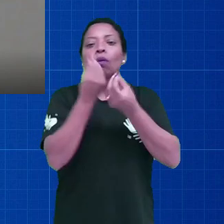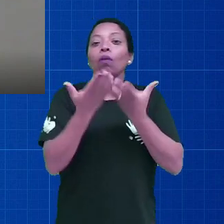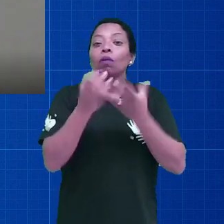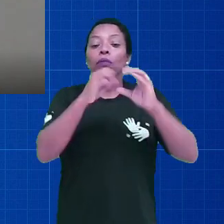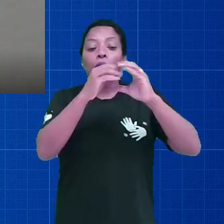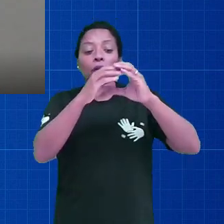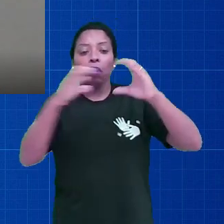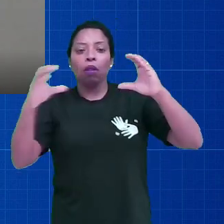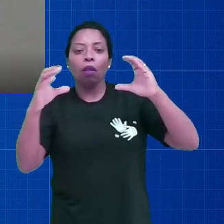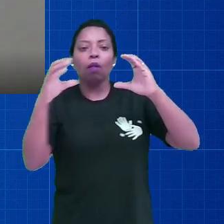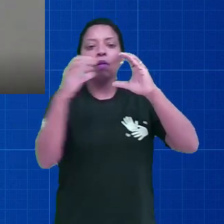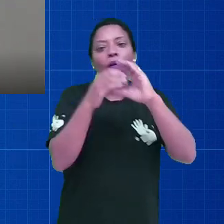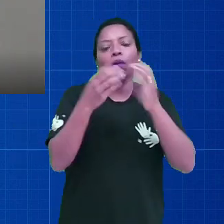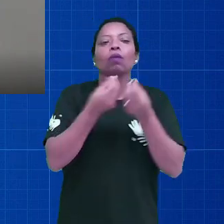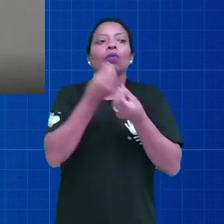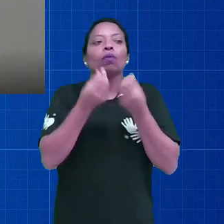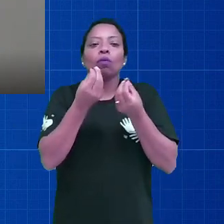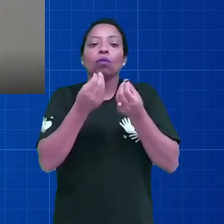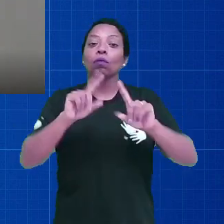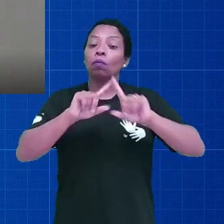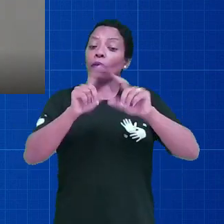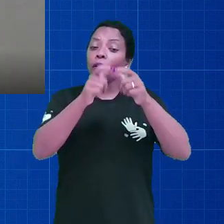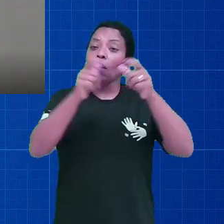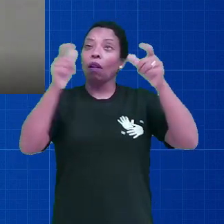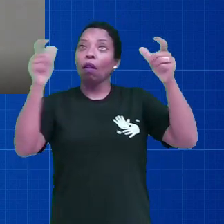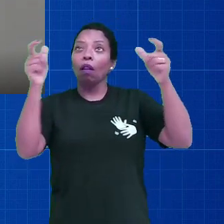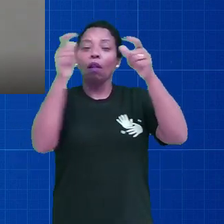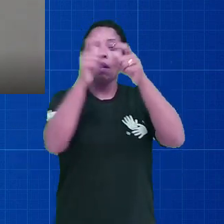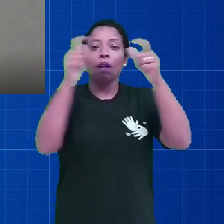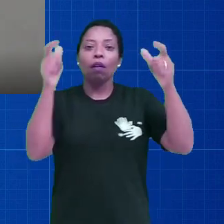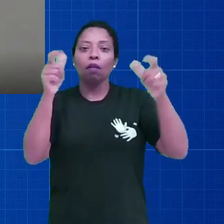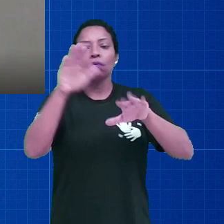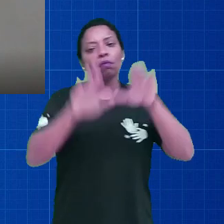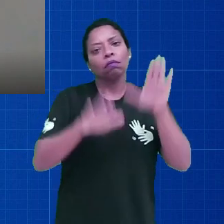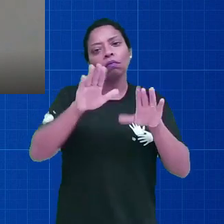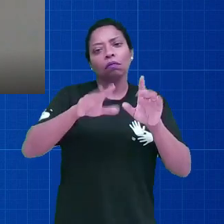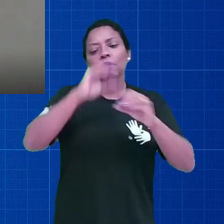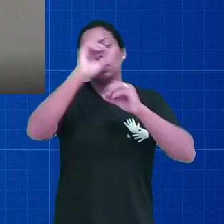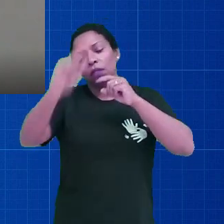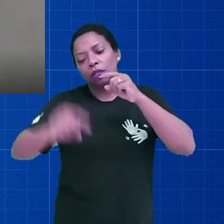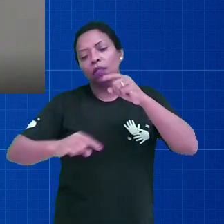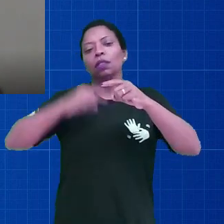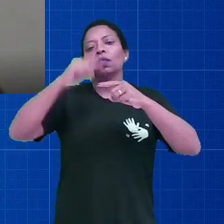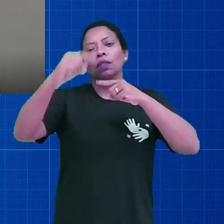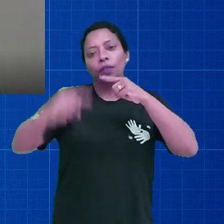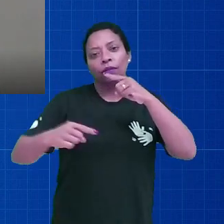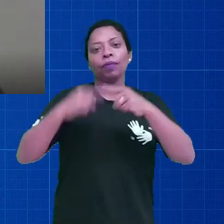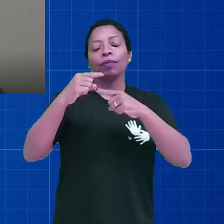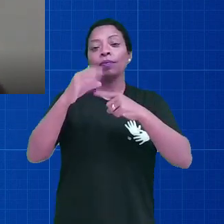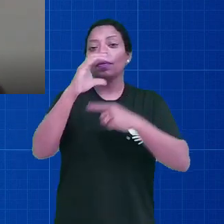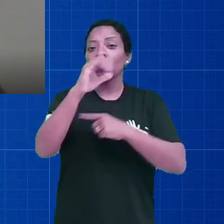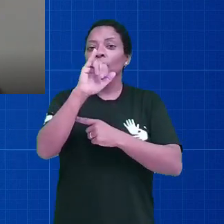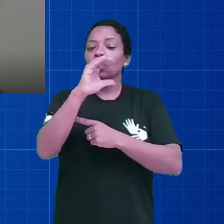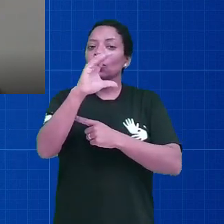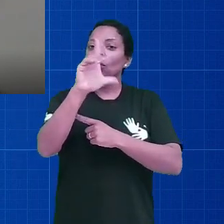O buraco está lá ainda, continua aumentando e continua diminuindo em função de alguns ciclos que ele tem. E agora veio a questão da